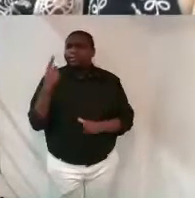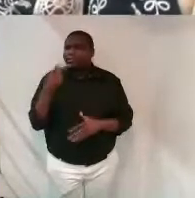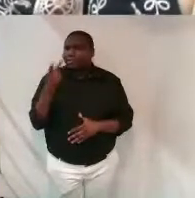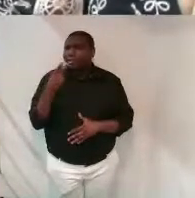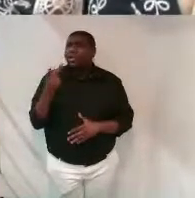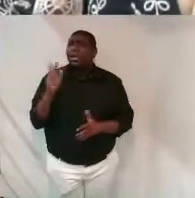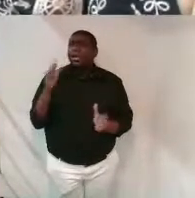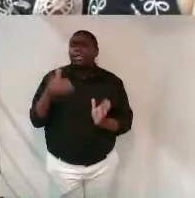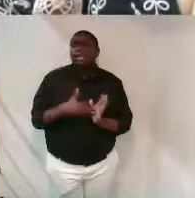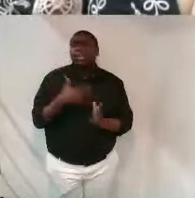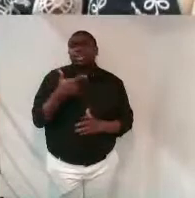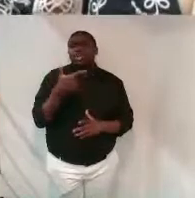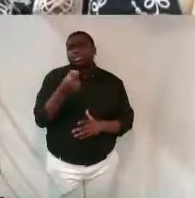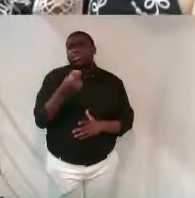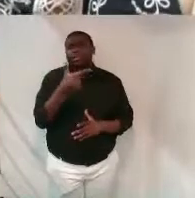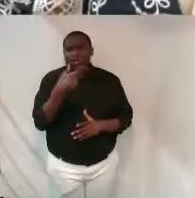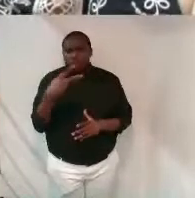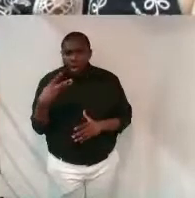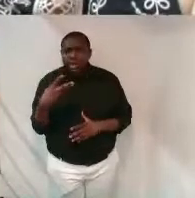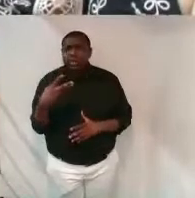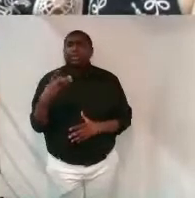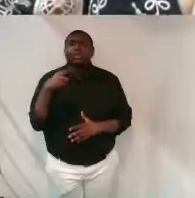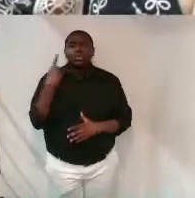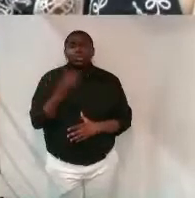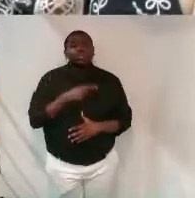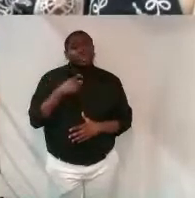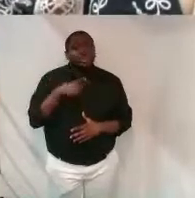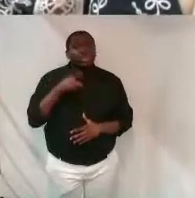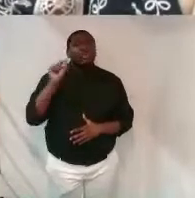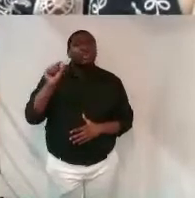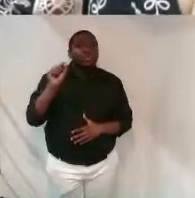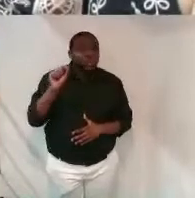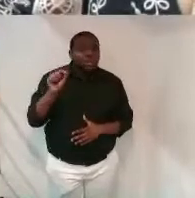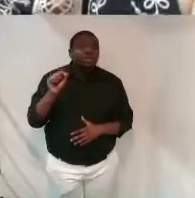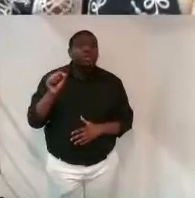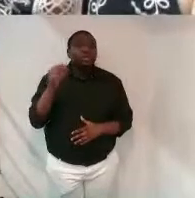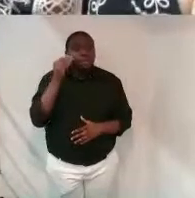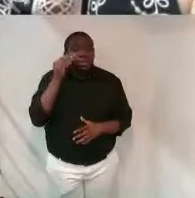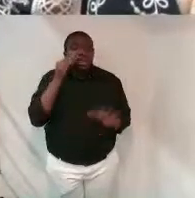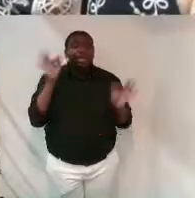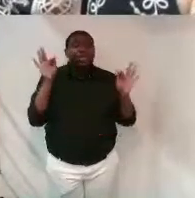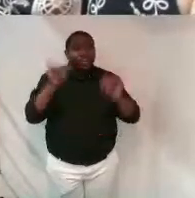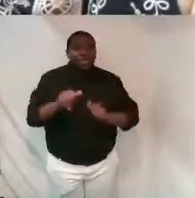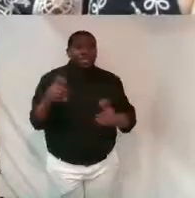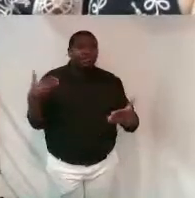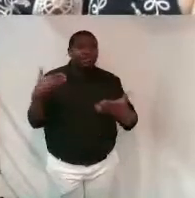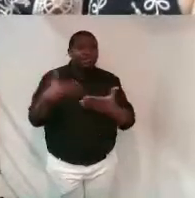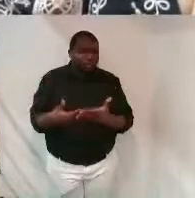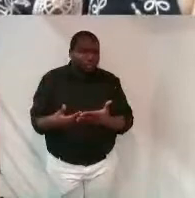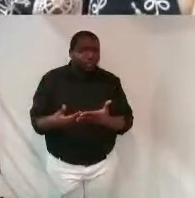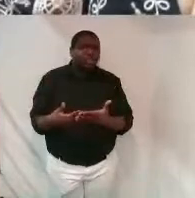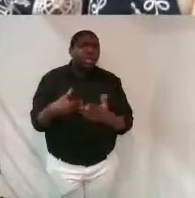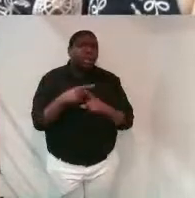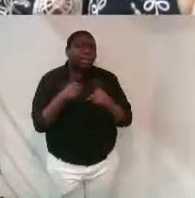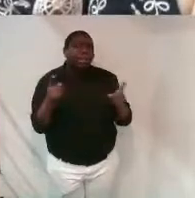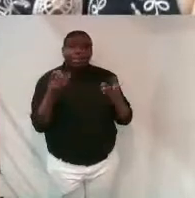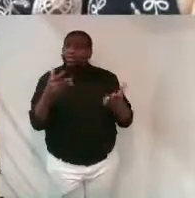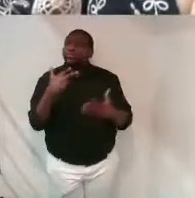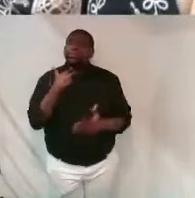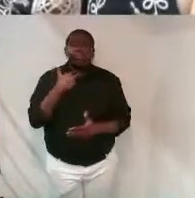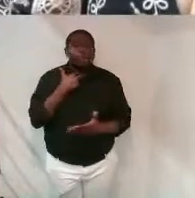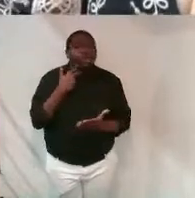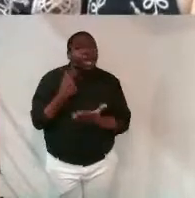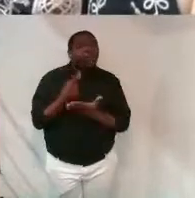até 2024. Nós teremos aí uma corrida, muitas vezes, pelo encerramento desses lixões, mas esses encerramentos não podem acontecer de